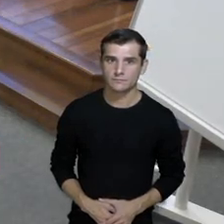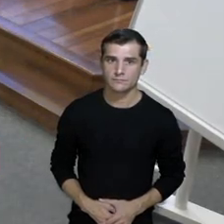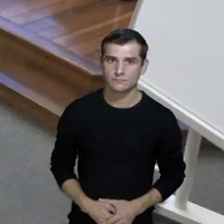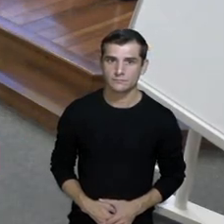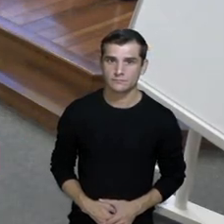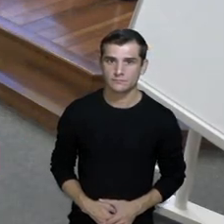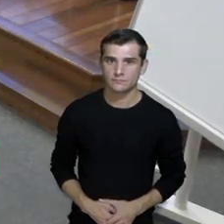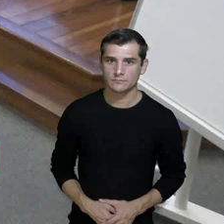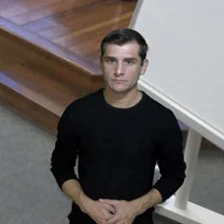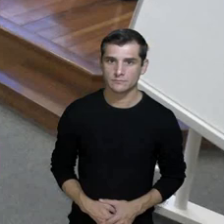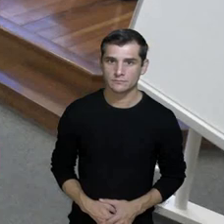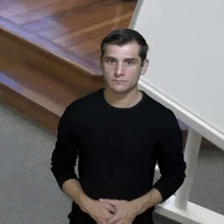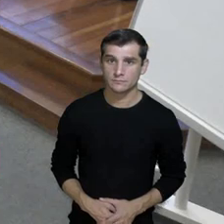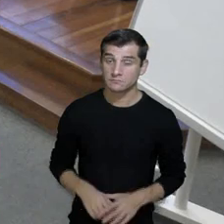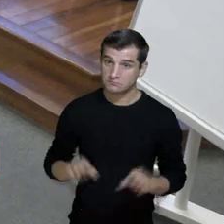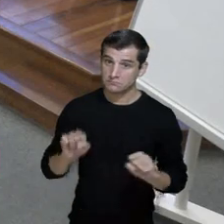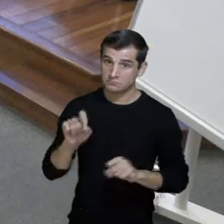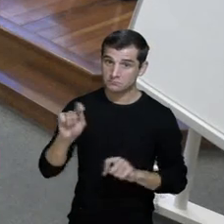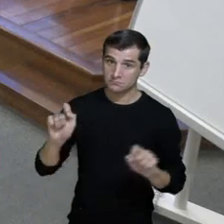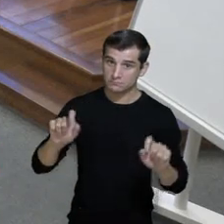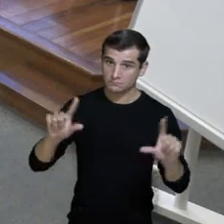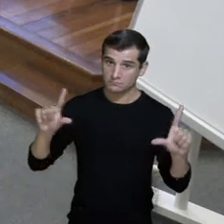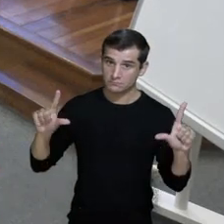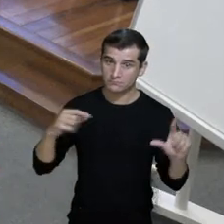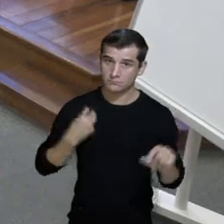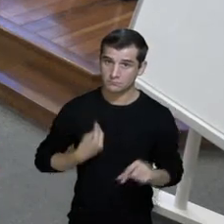tu pode ampliar para mim faz